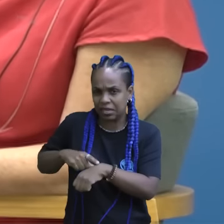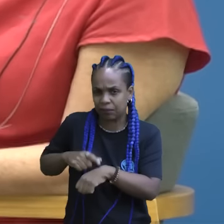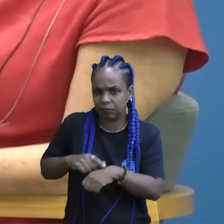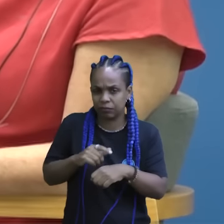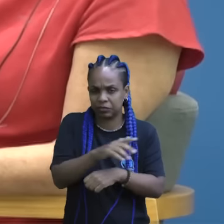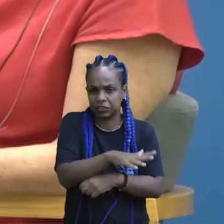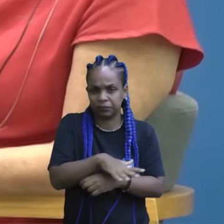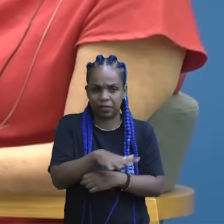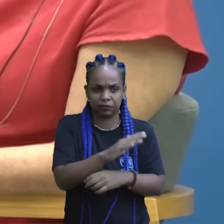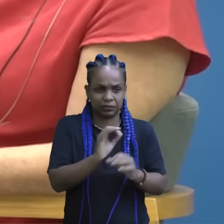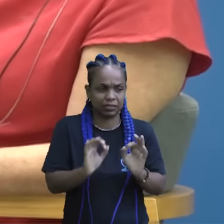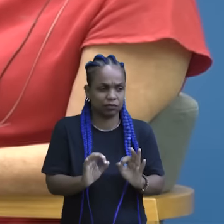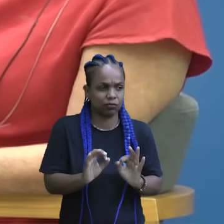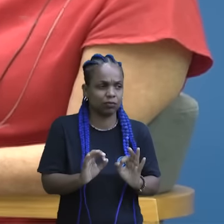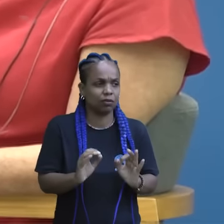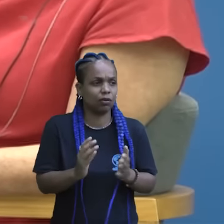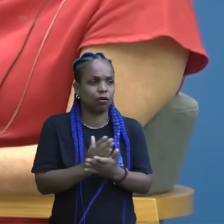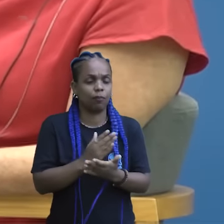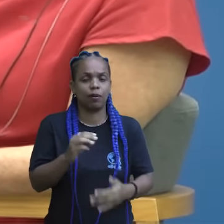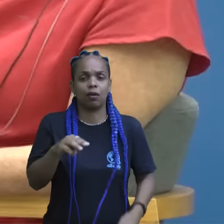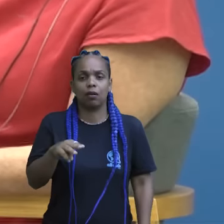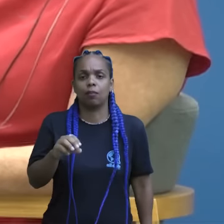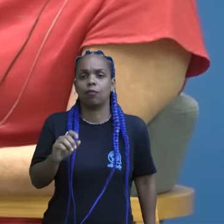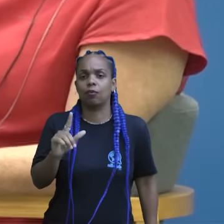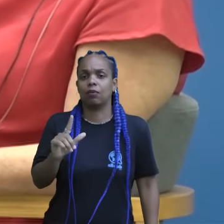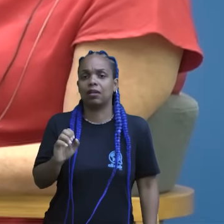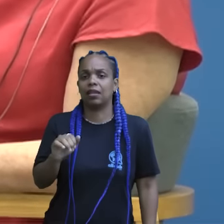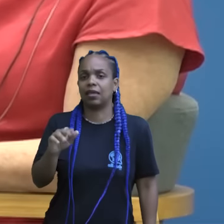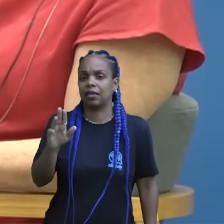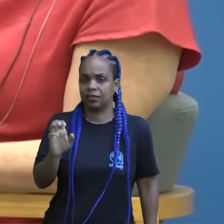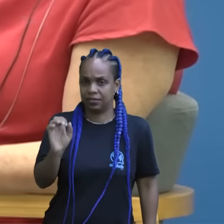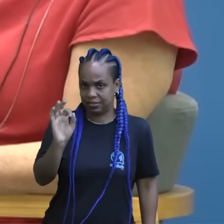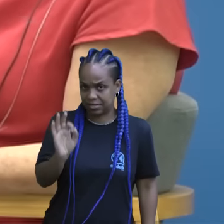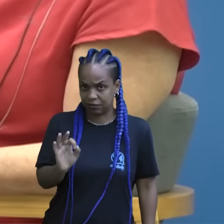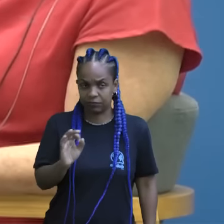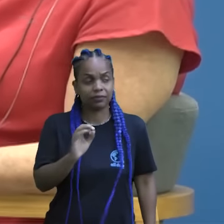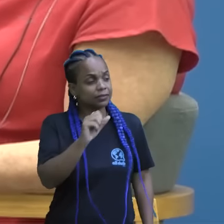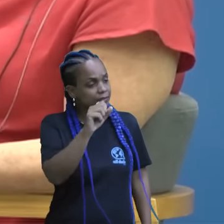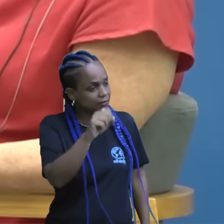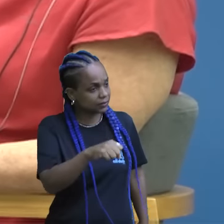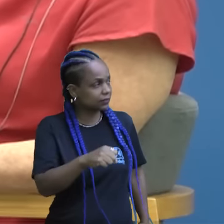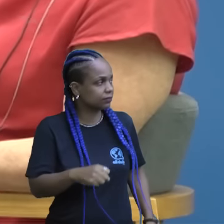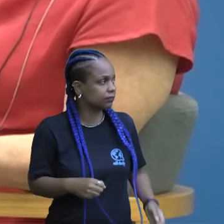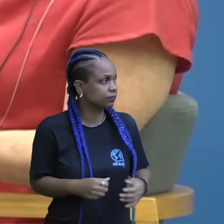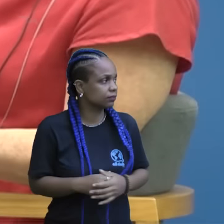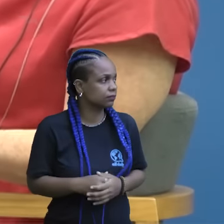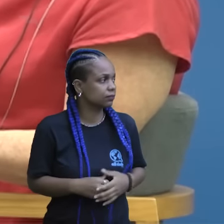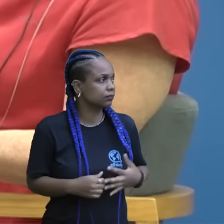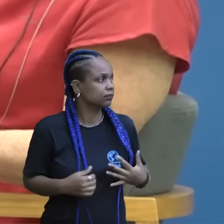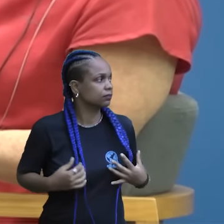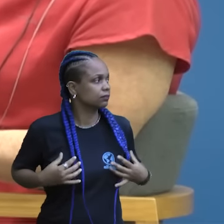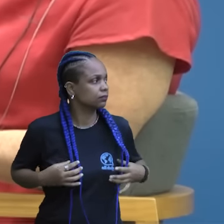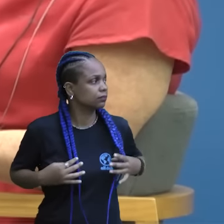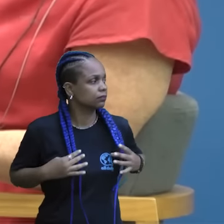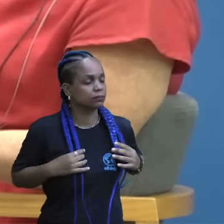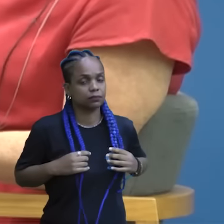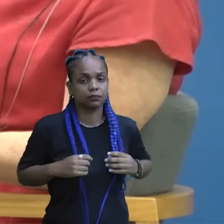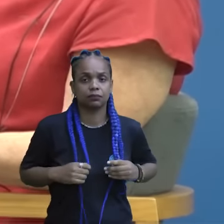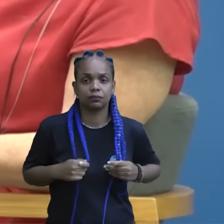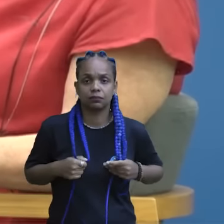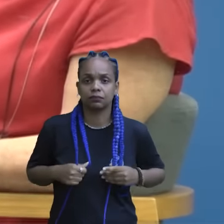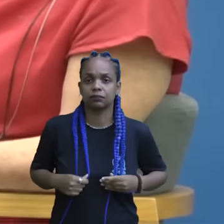mais nas crônicas... O Moleque é conto. Não que essa distinção seja sempre nítida, como